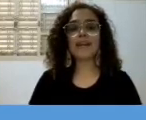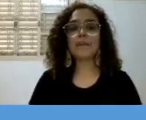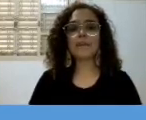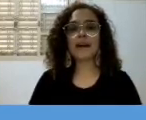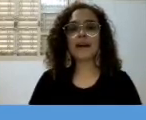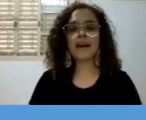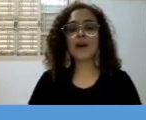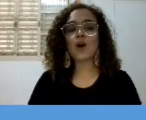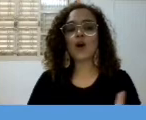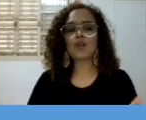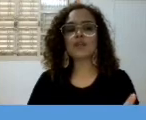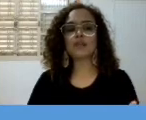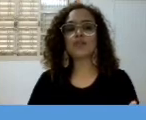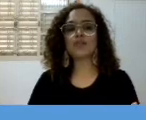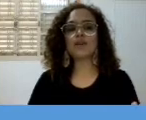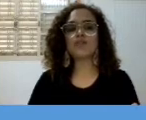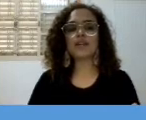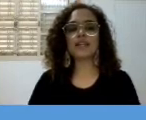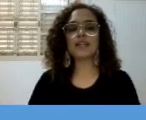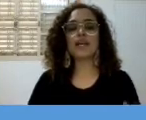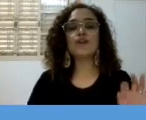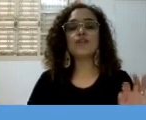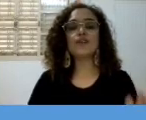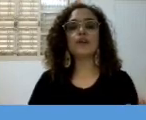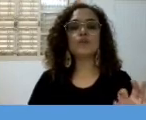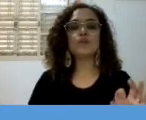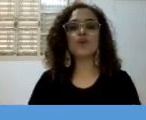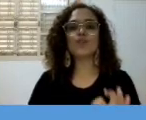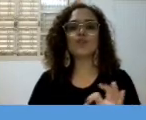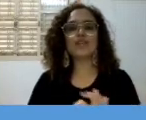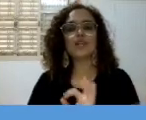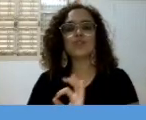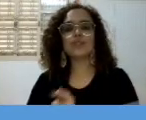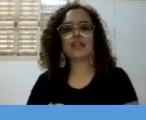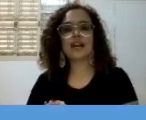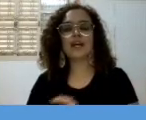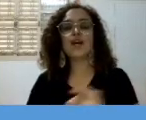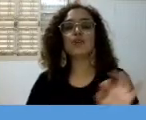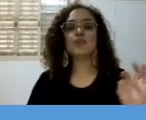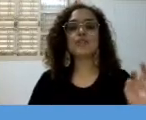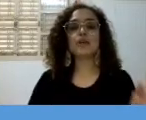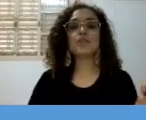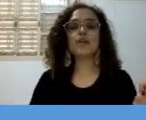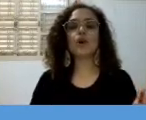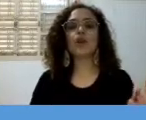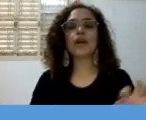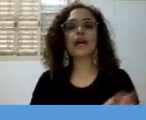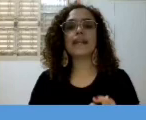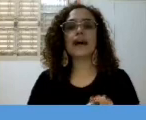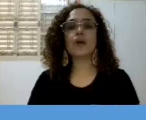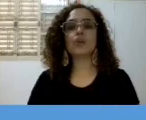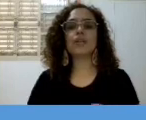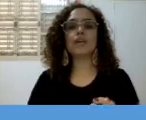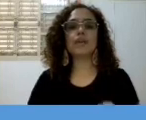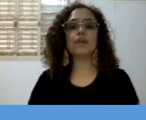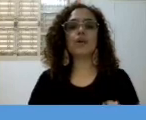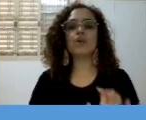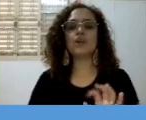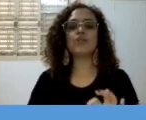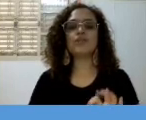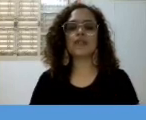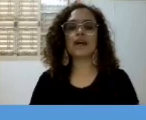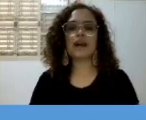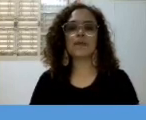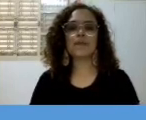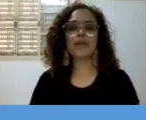para rimar? Olha o segundo verso ali. Vamos todos registrar. Nós temos que colocar algo que rime